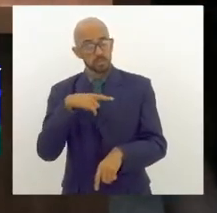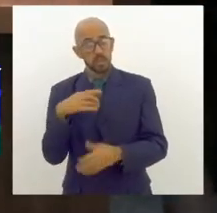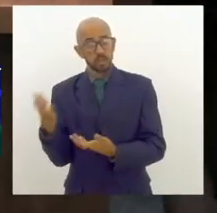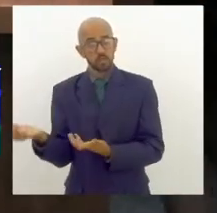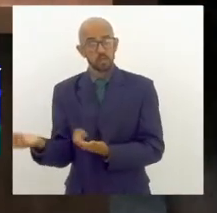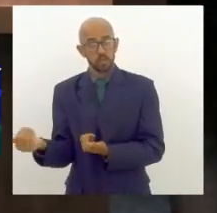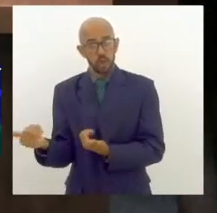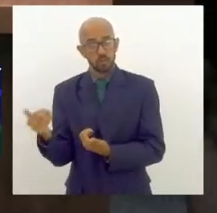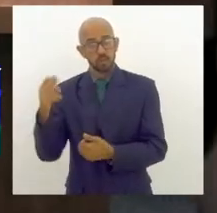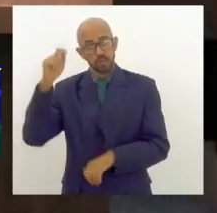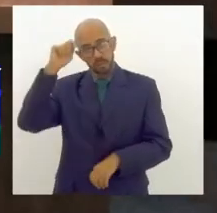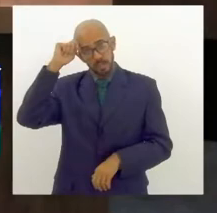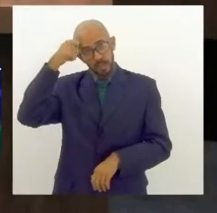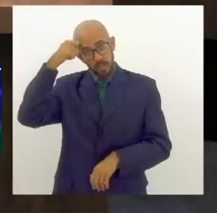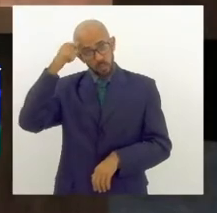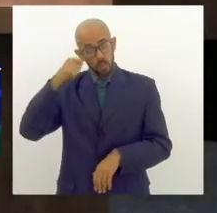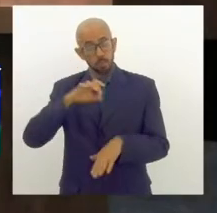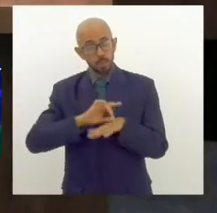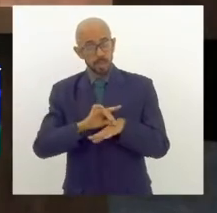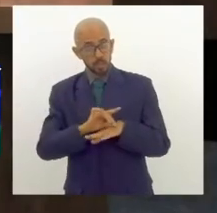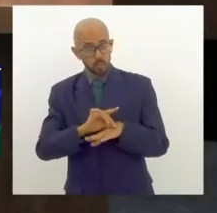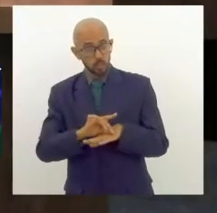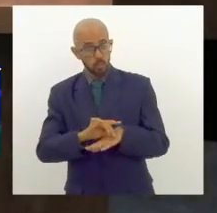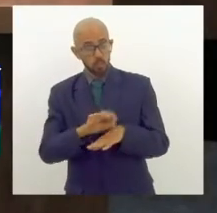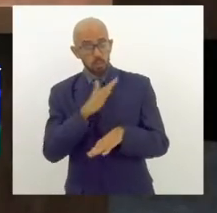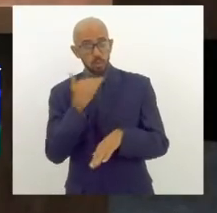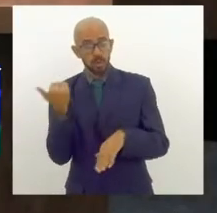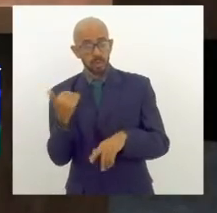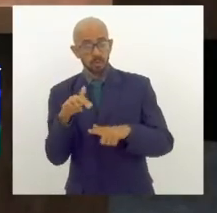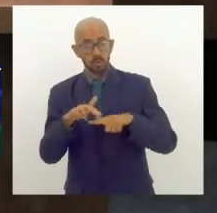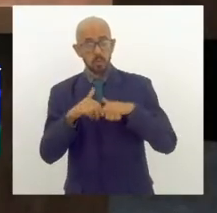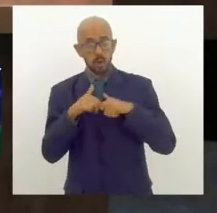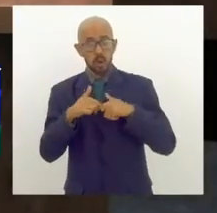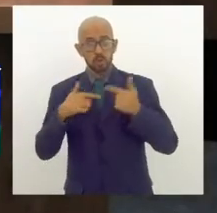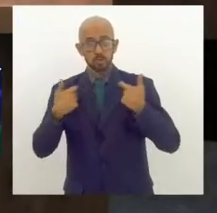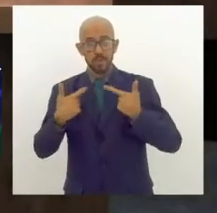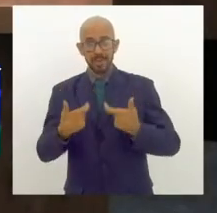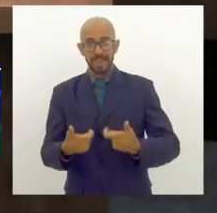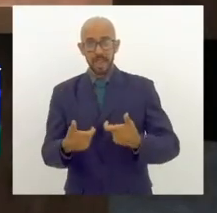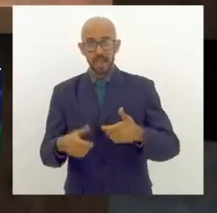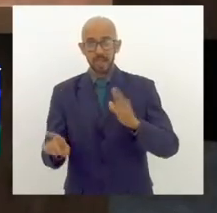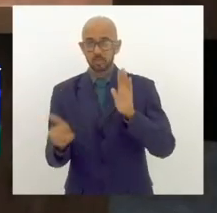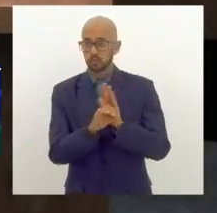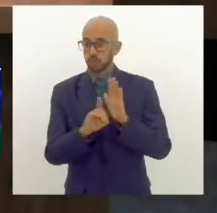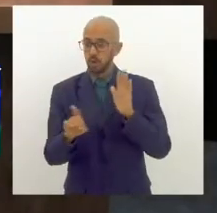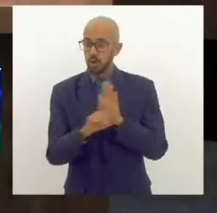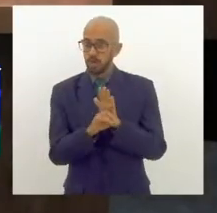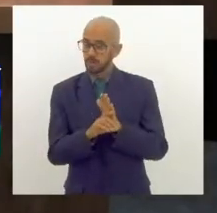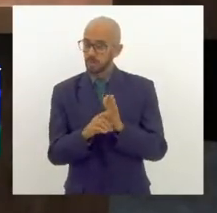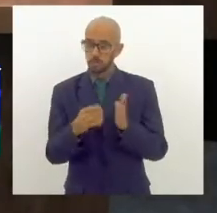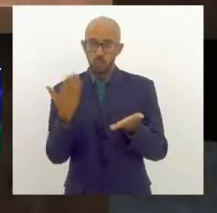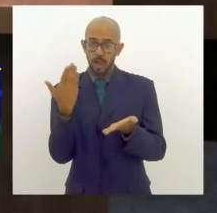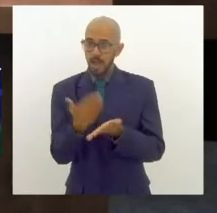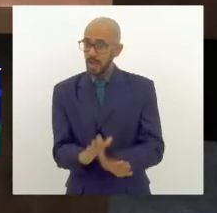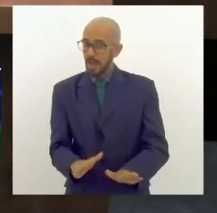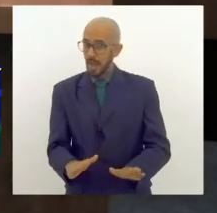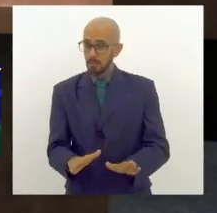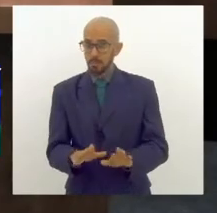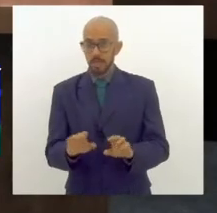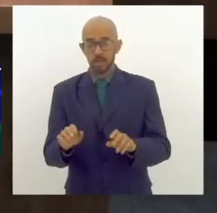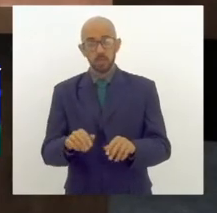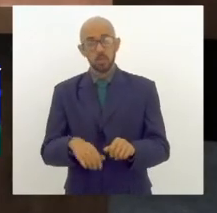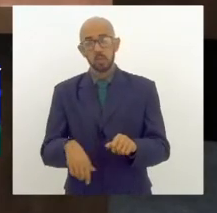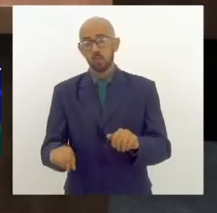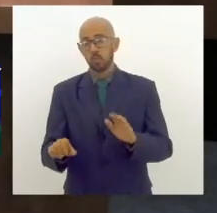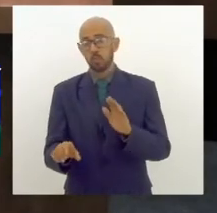juventude preta morrendo por causa de uma suposta guerra às drogas, que não acaba sequer com as drogas